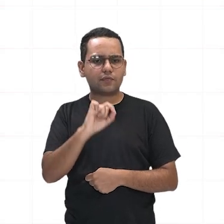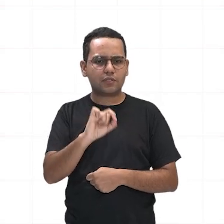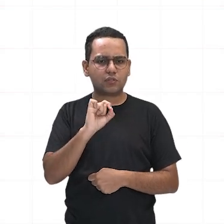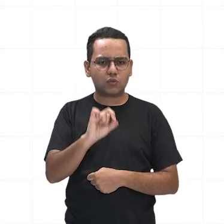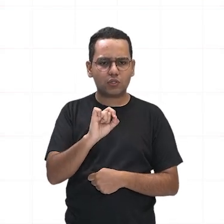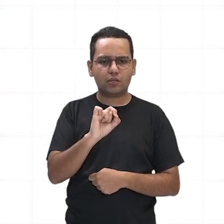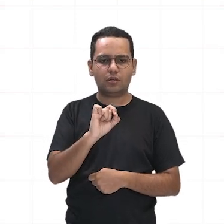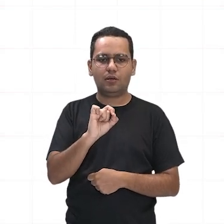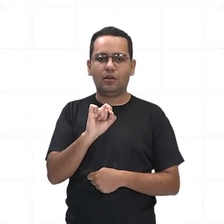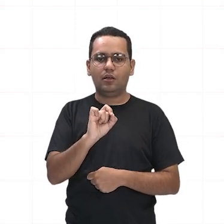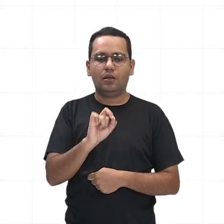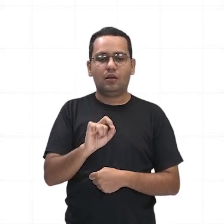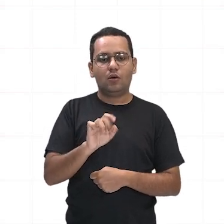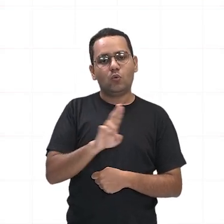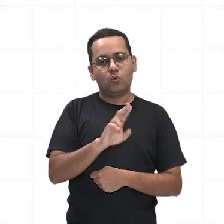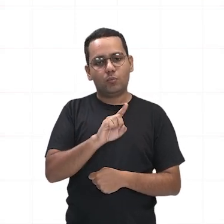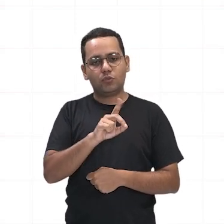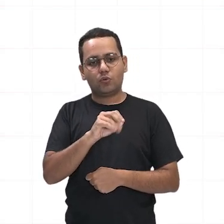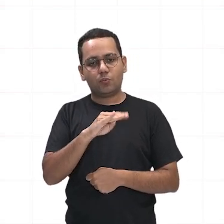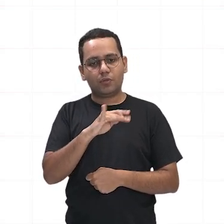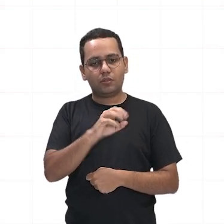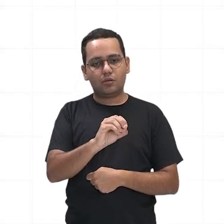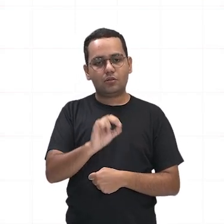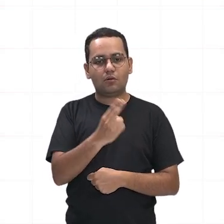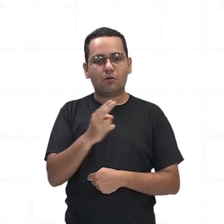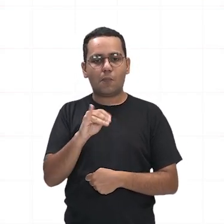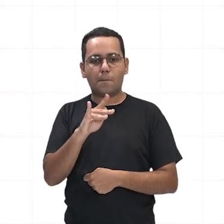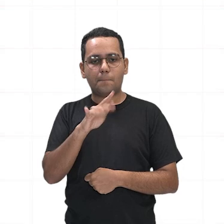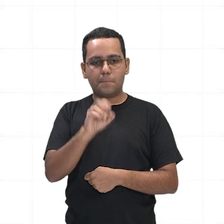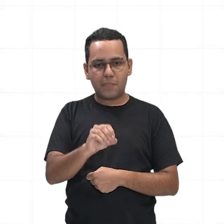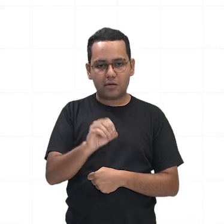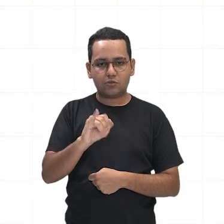Império Romano, que foi de 285 a